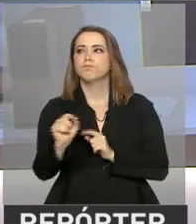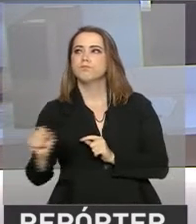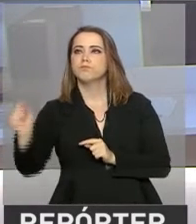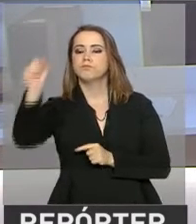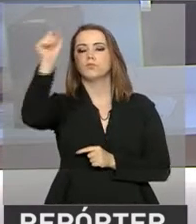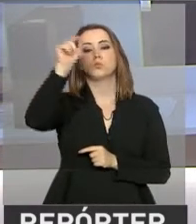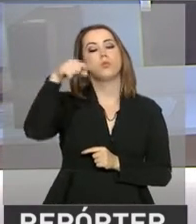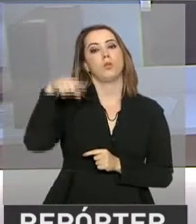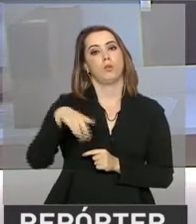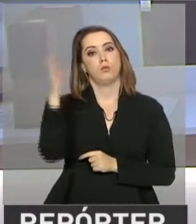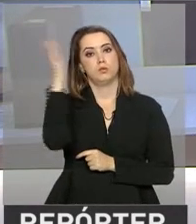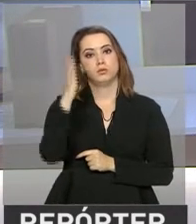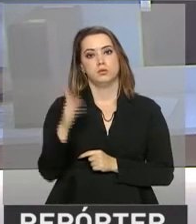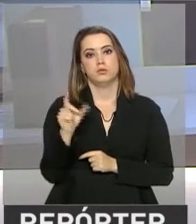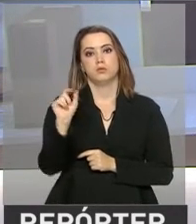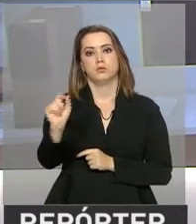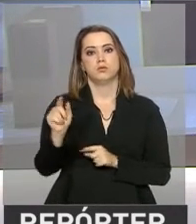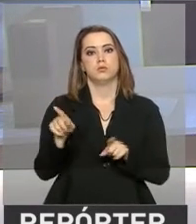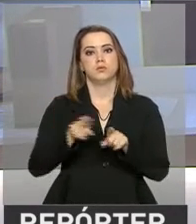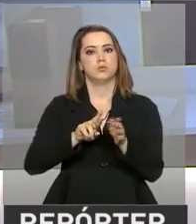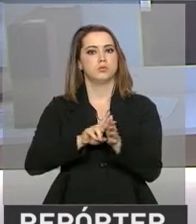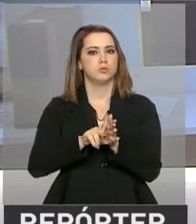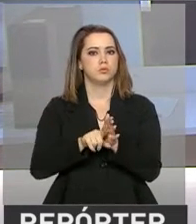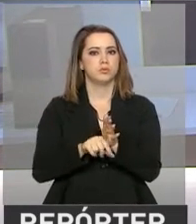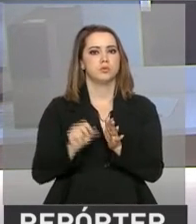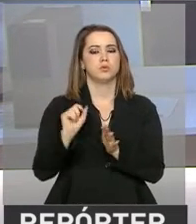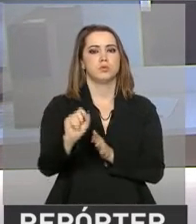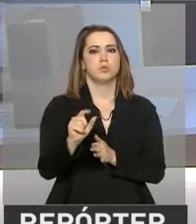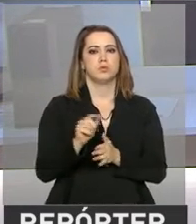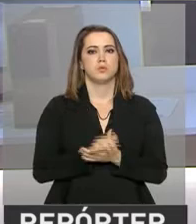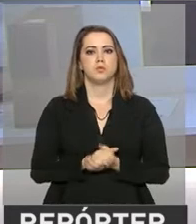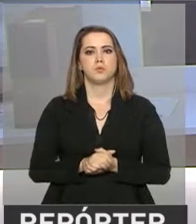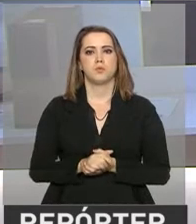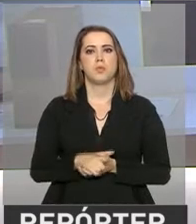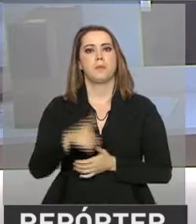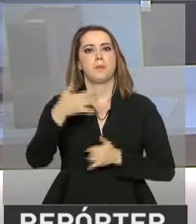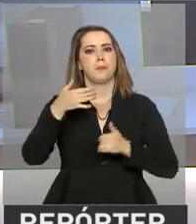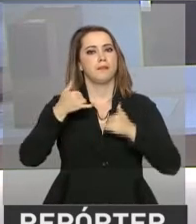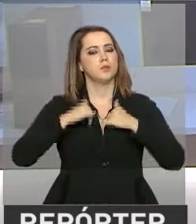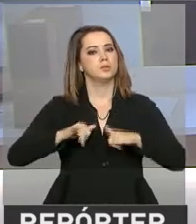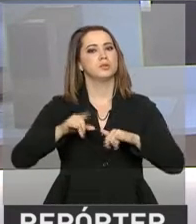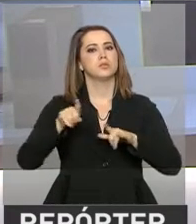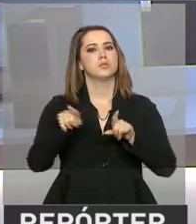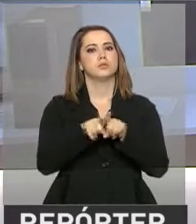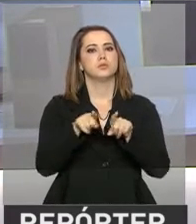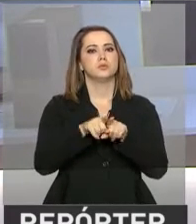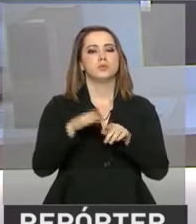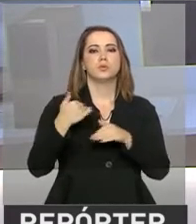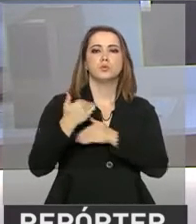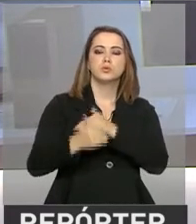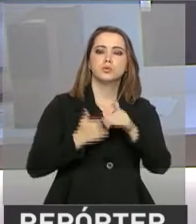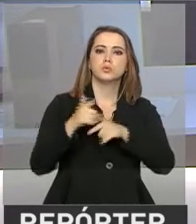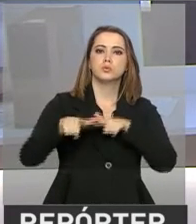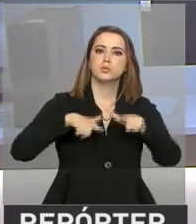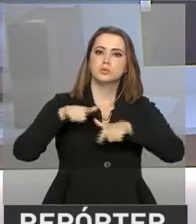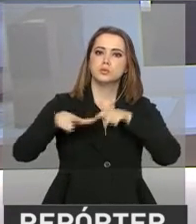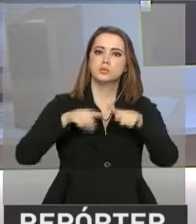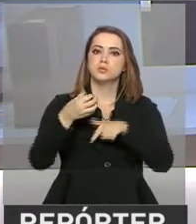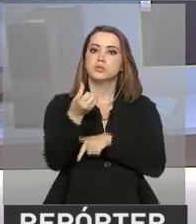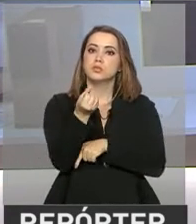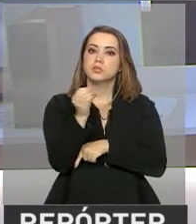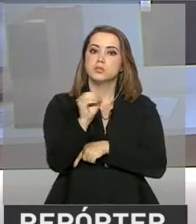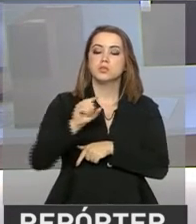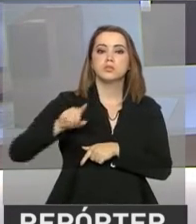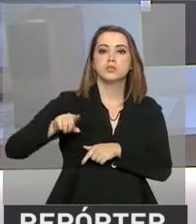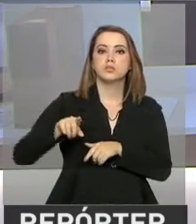Santo, Minas Gerais, Pará, Paraíba, Pernambuco, Piauí e Rio Grande do Norte. As linhas devem entrar em operação em